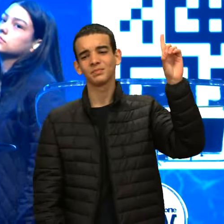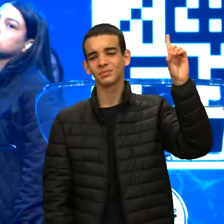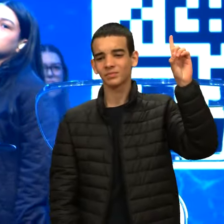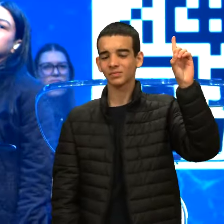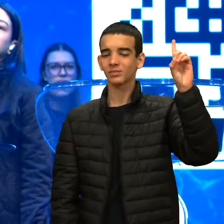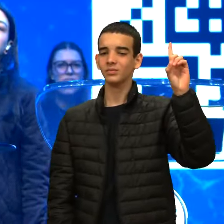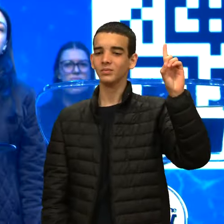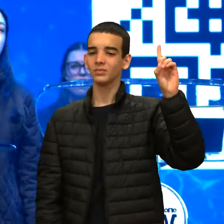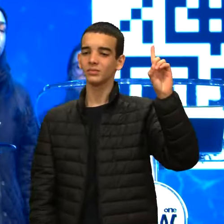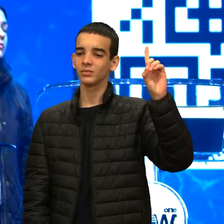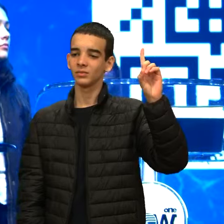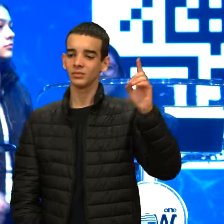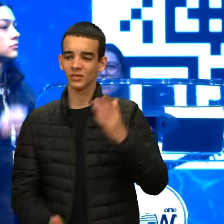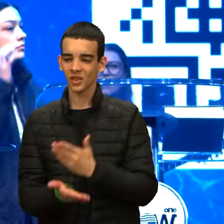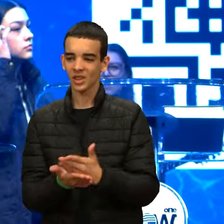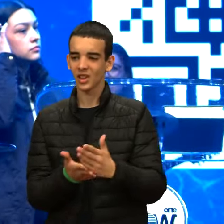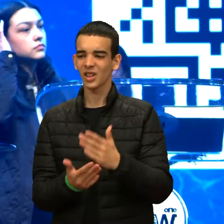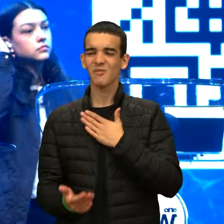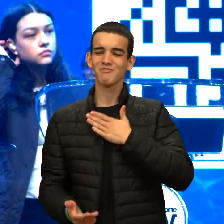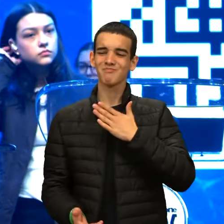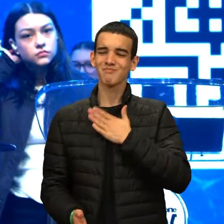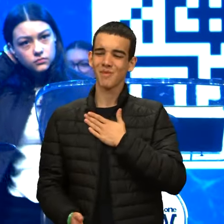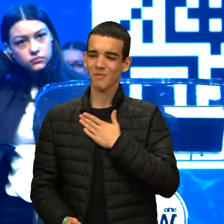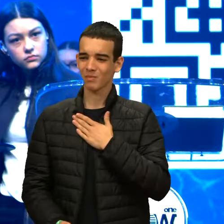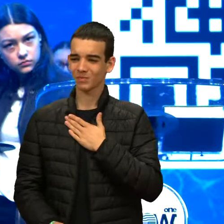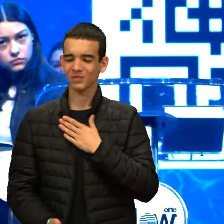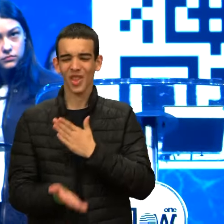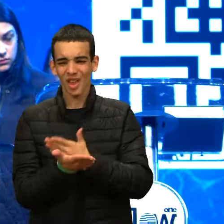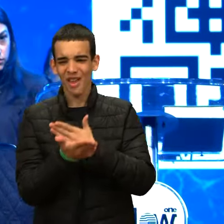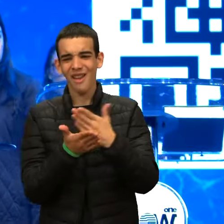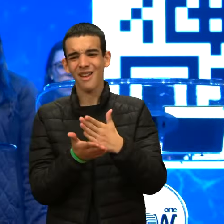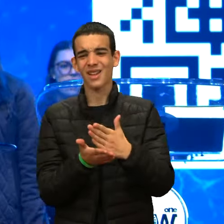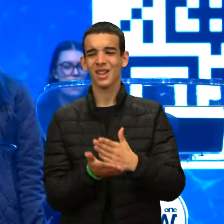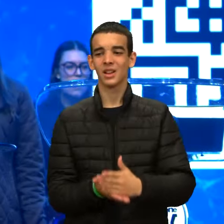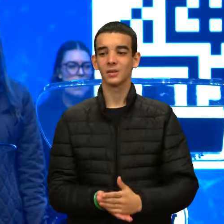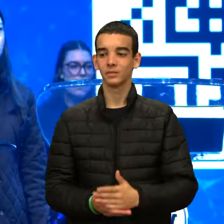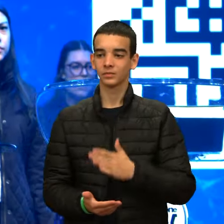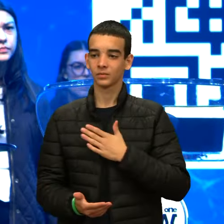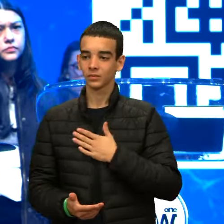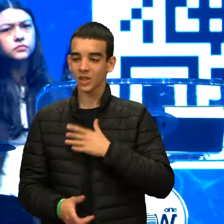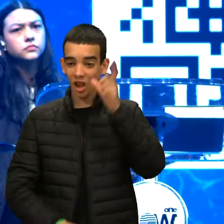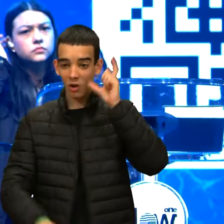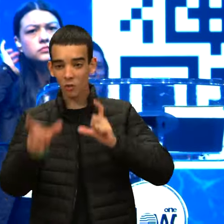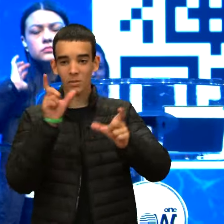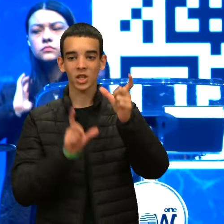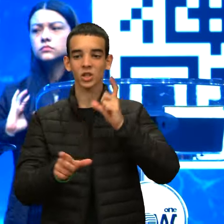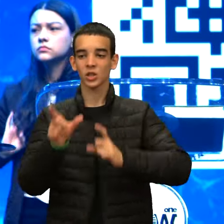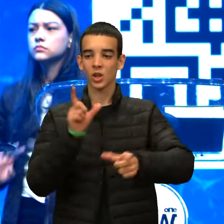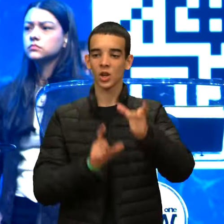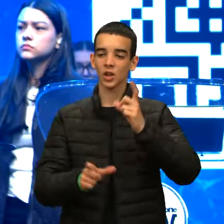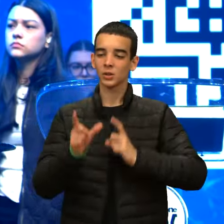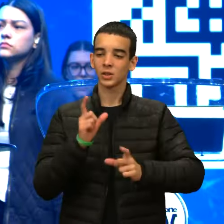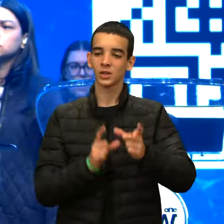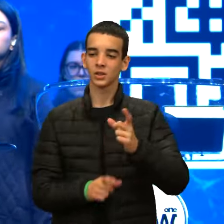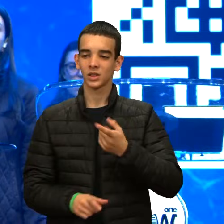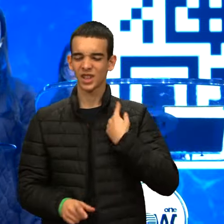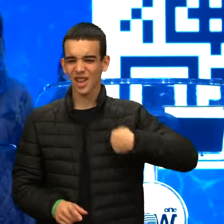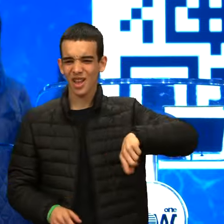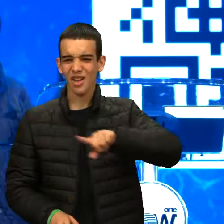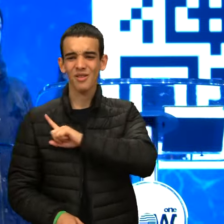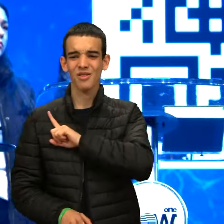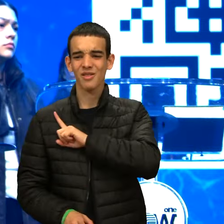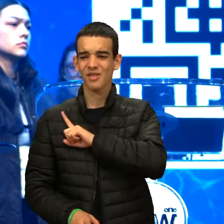mim, começa isso nos meus irmãos, que nós possamos ser íntegros, como Daniel foi, como Noé foi,